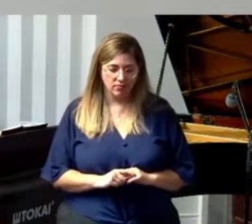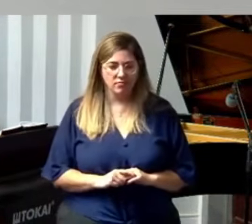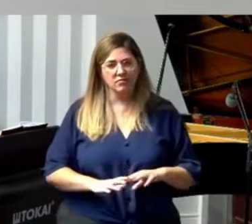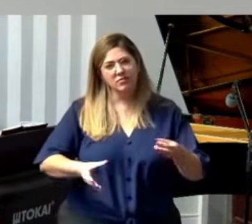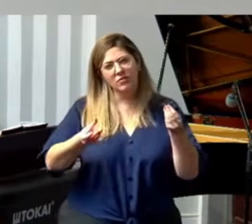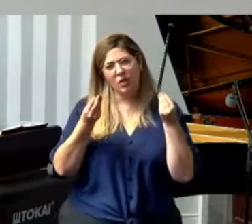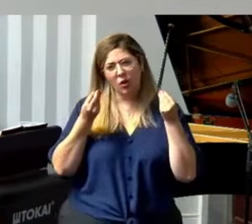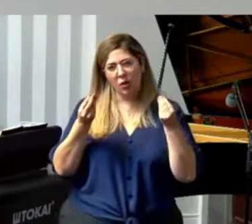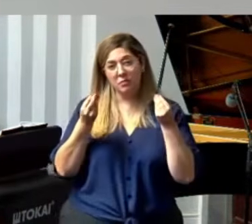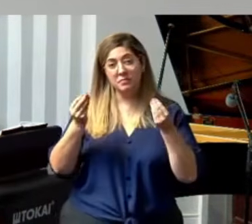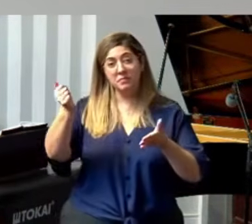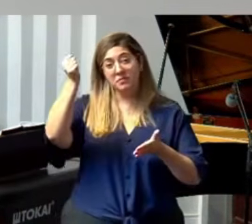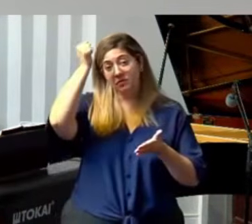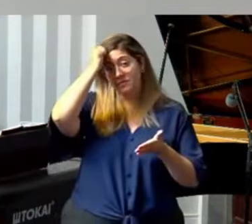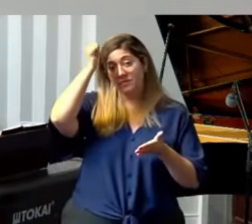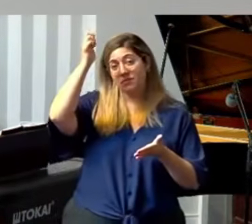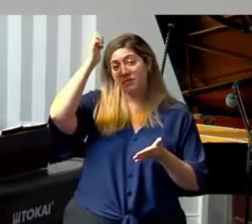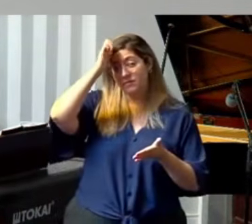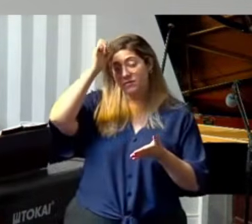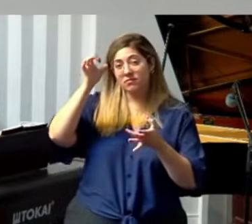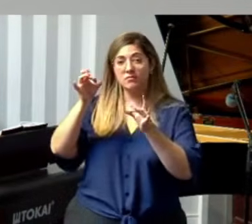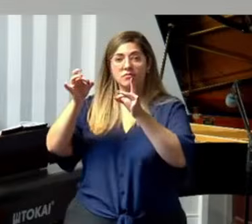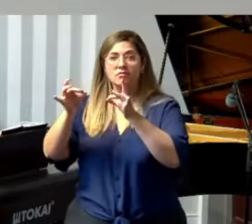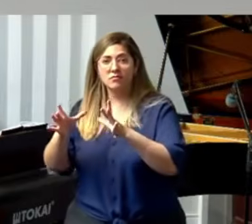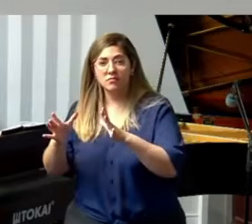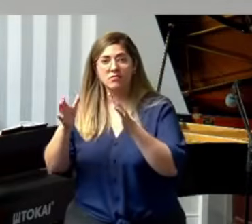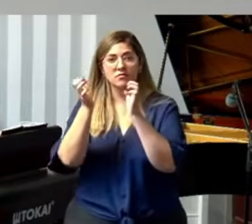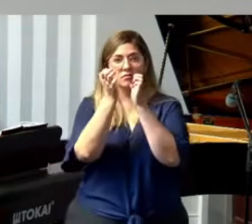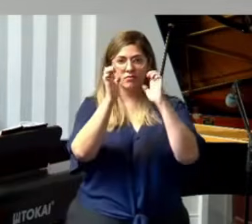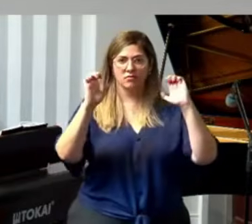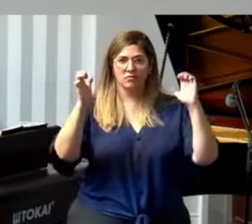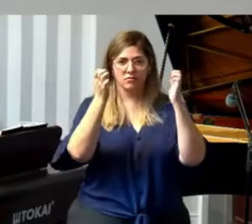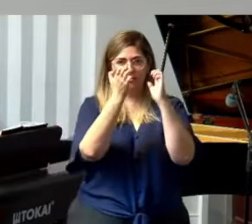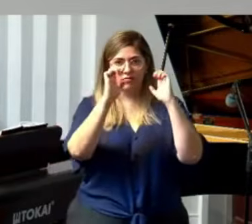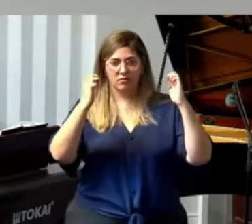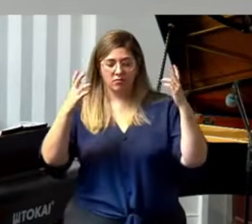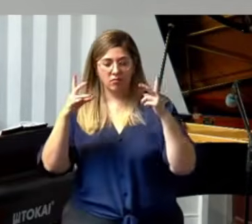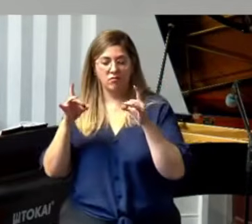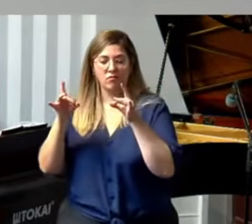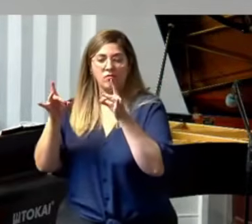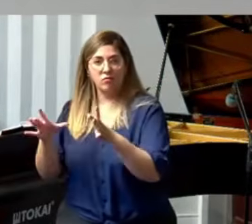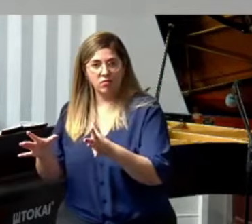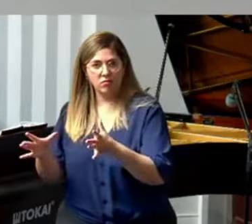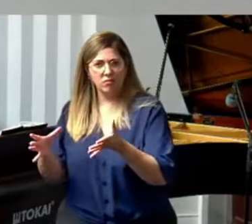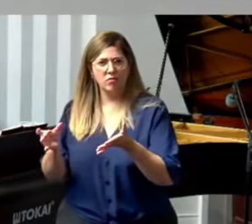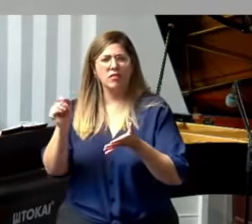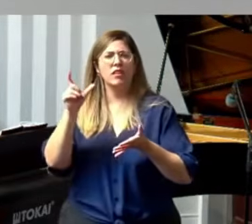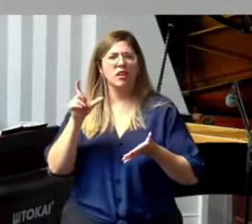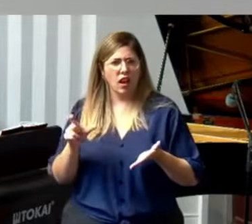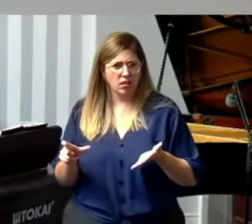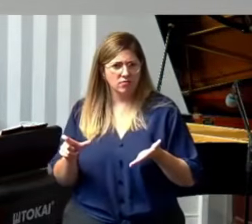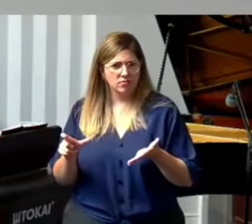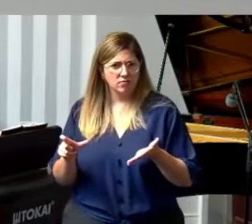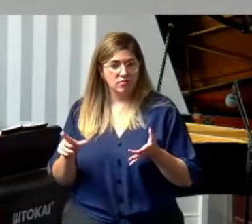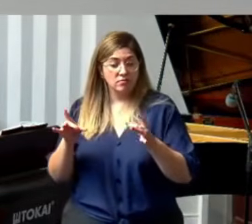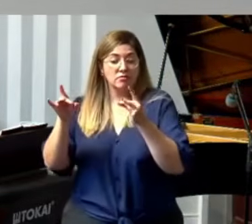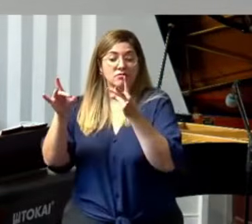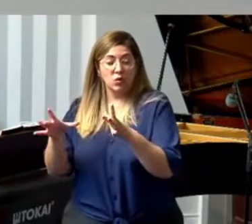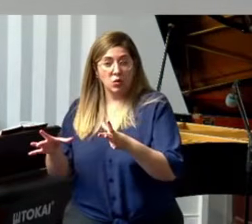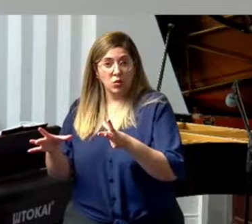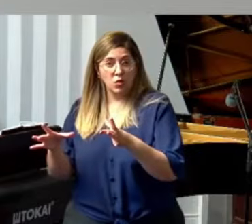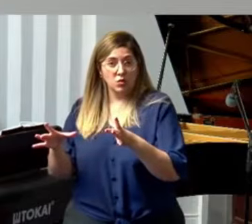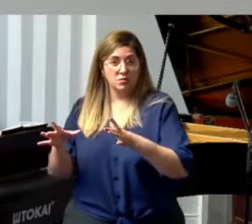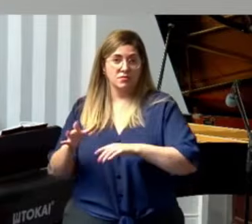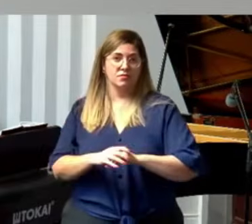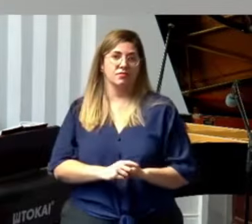expulsos do jardim. Olhar para o versículo 23 nos dá uma pequena ideia de quem está sendo expulso do jardim.